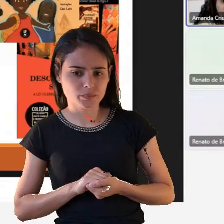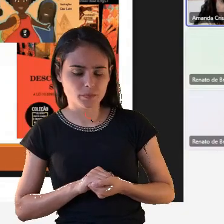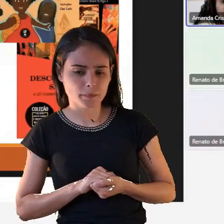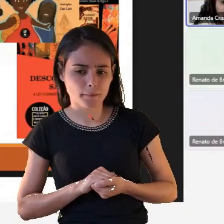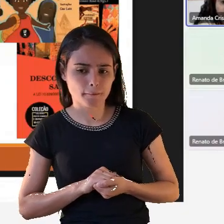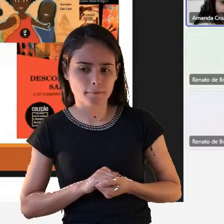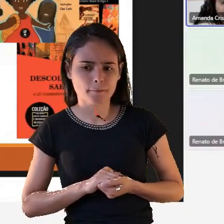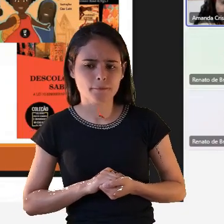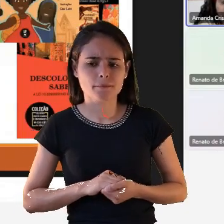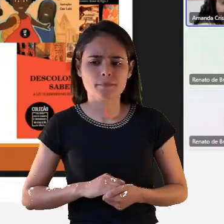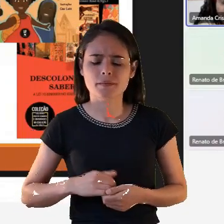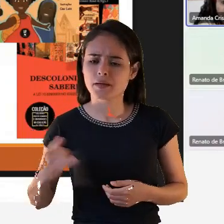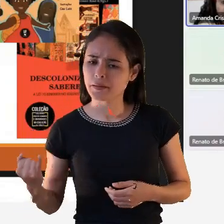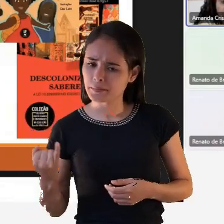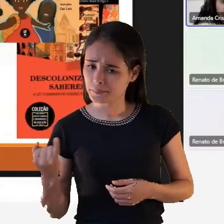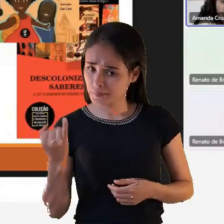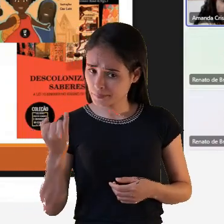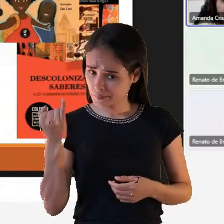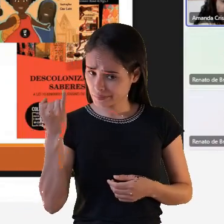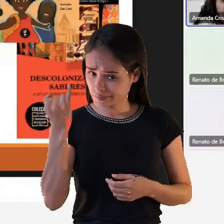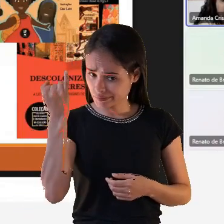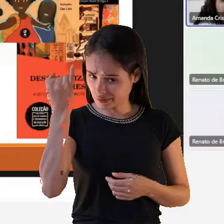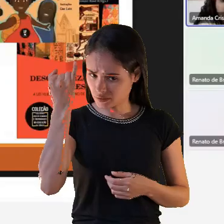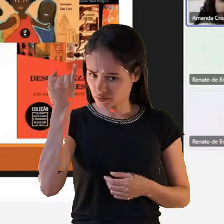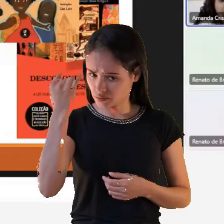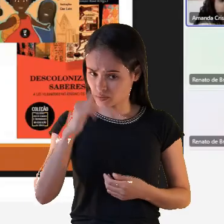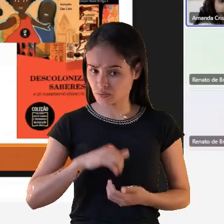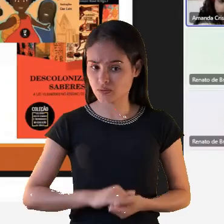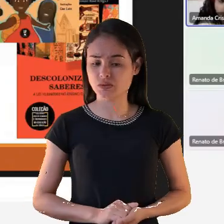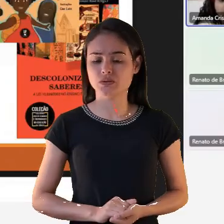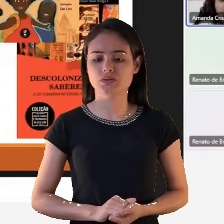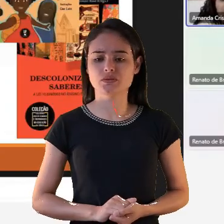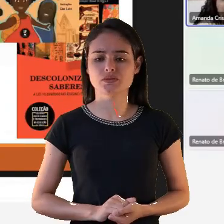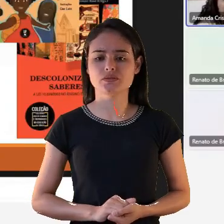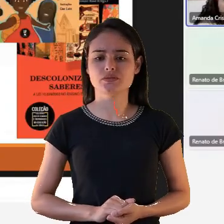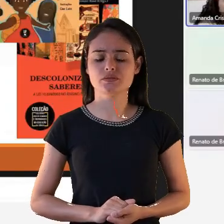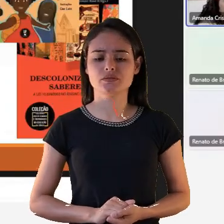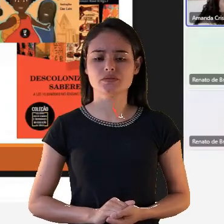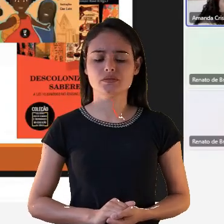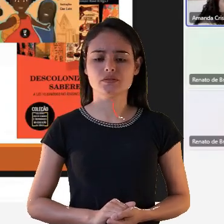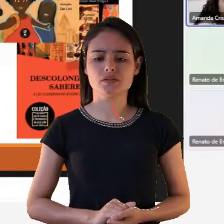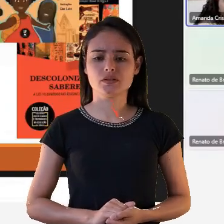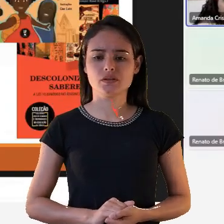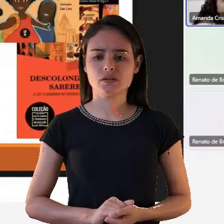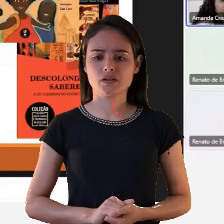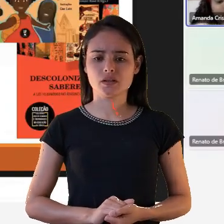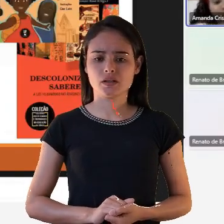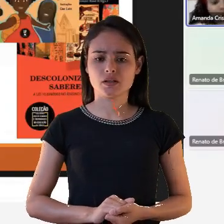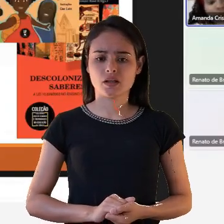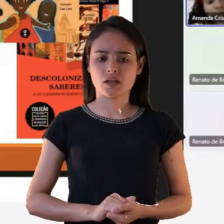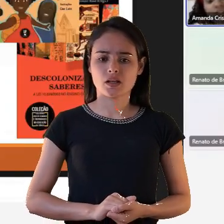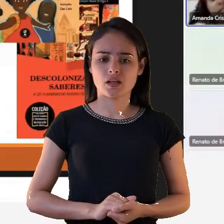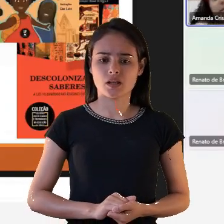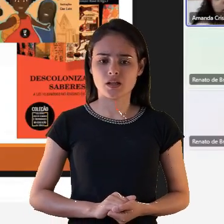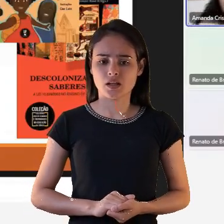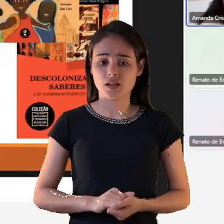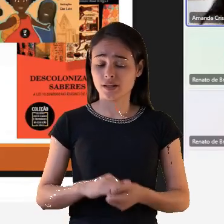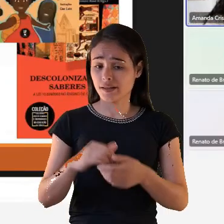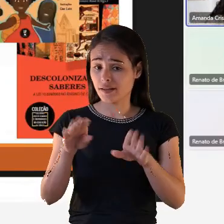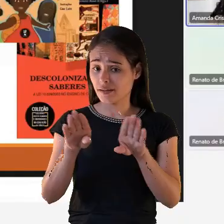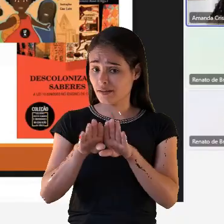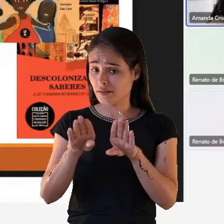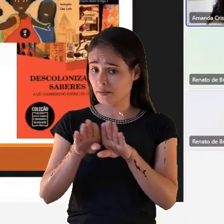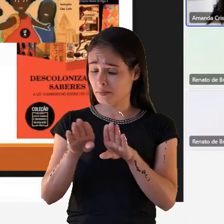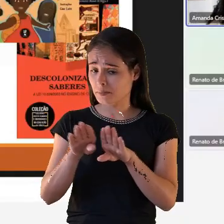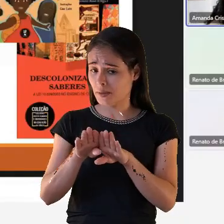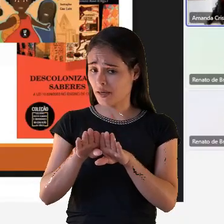e a importância da população negra, né, na ciência. E eu coloquei-o como ser um educador antirracista